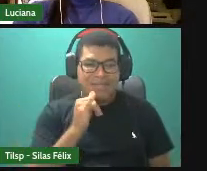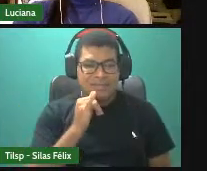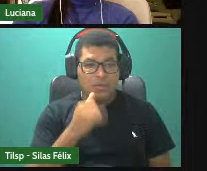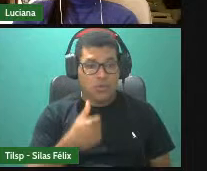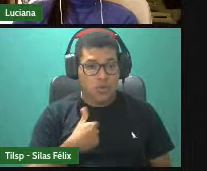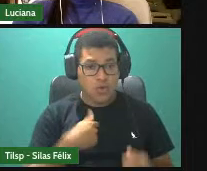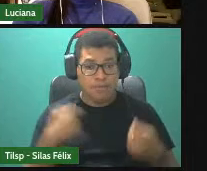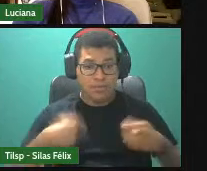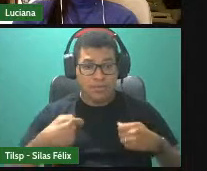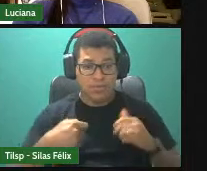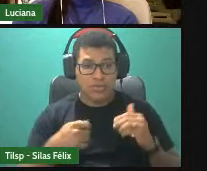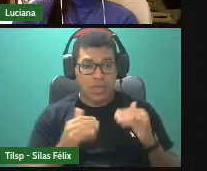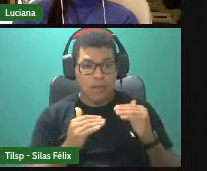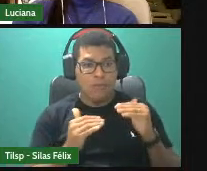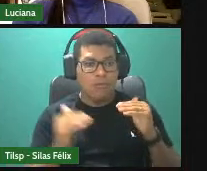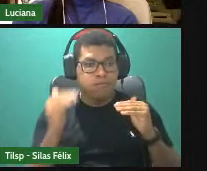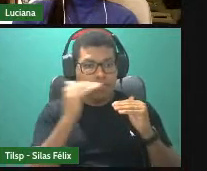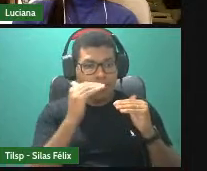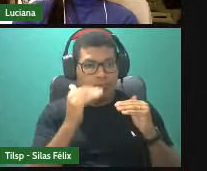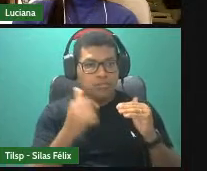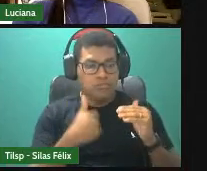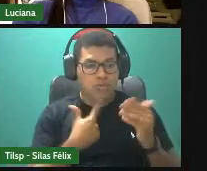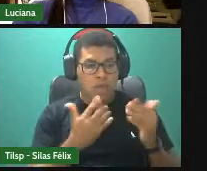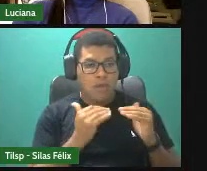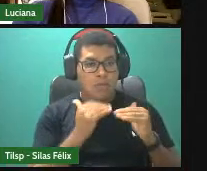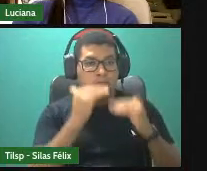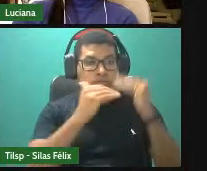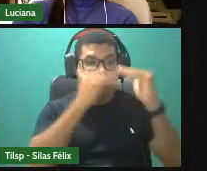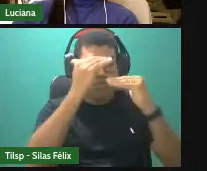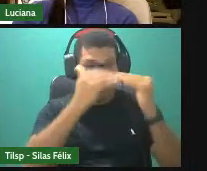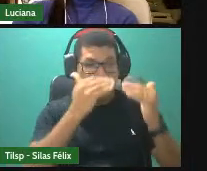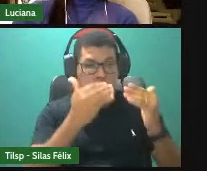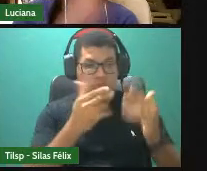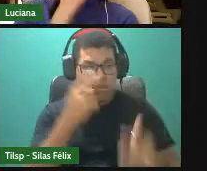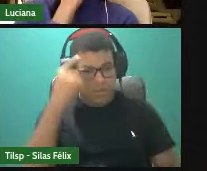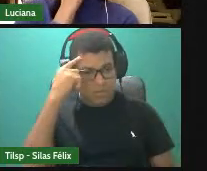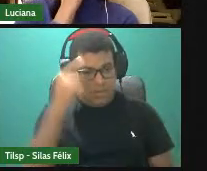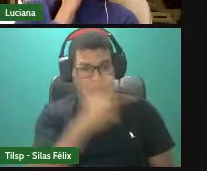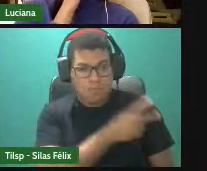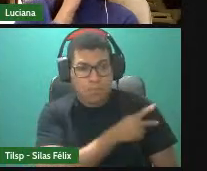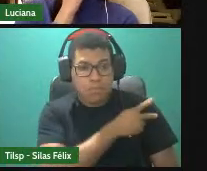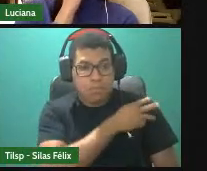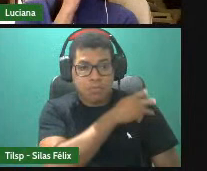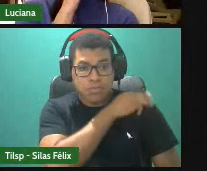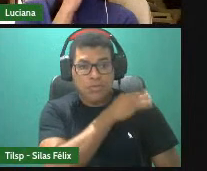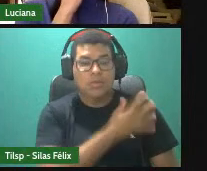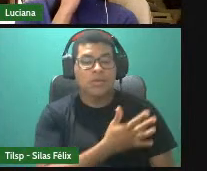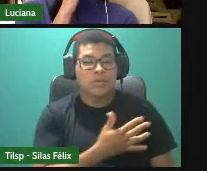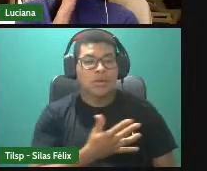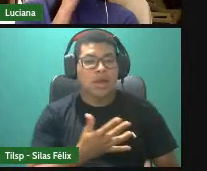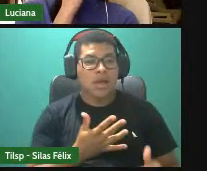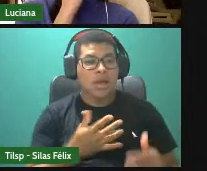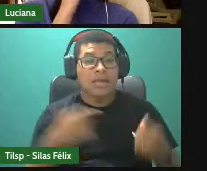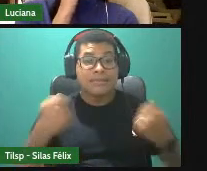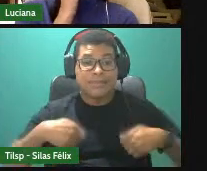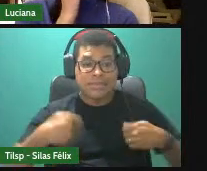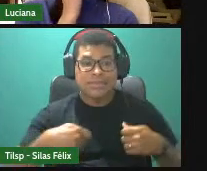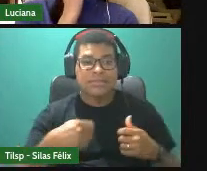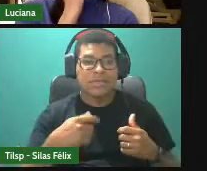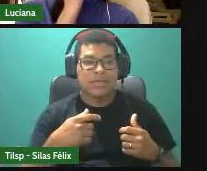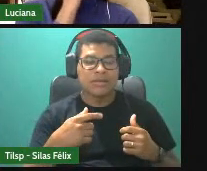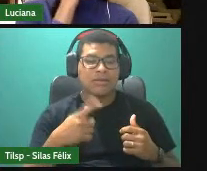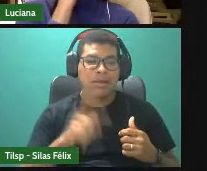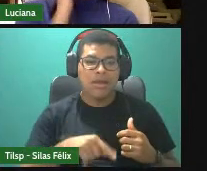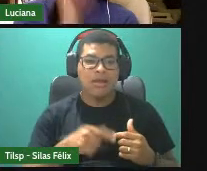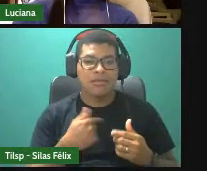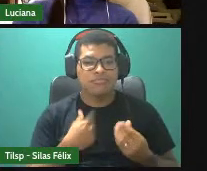né, postos, subindo na escala, você tem que apresentar, entre vários